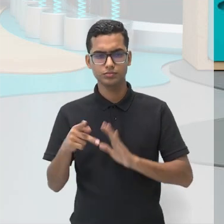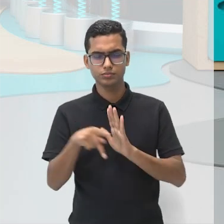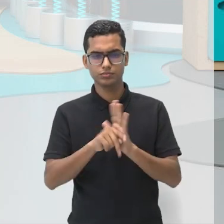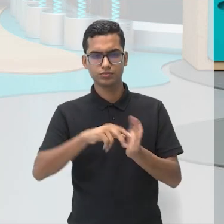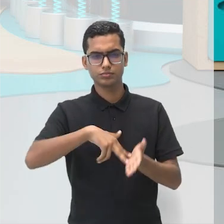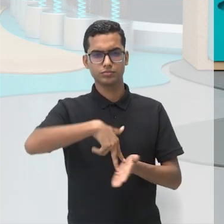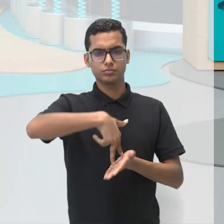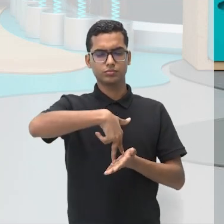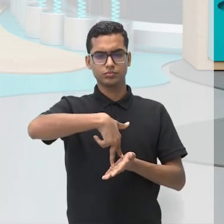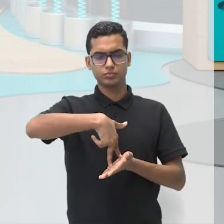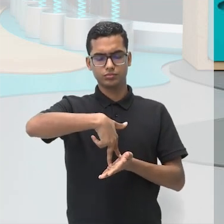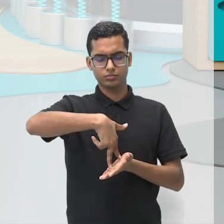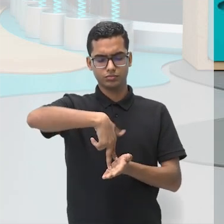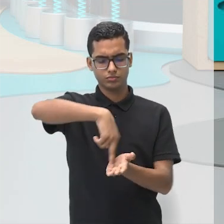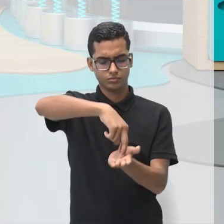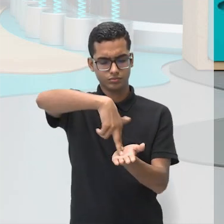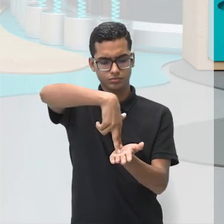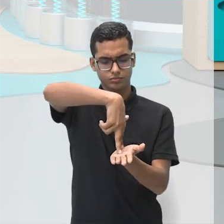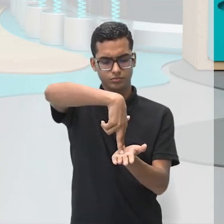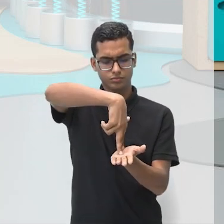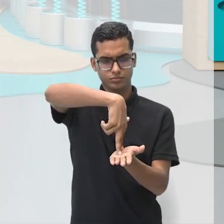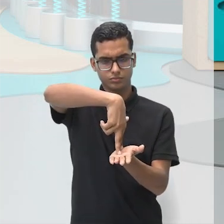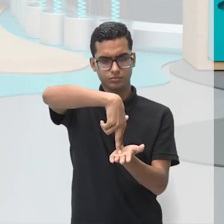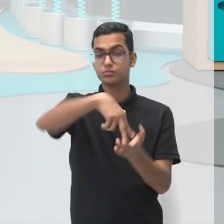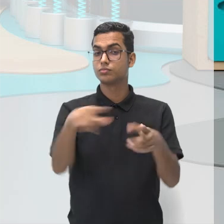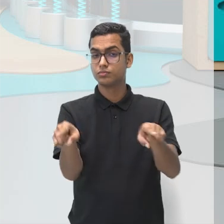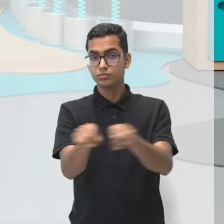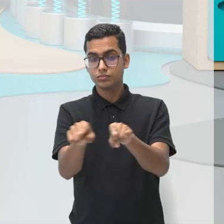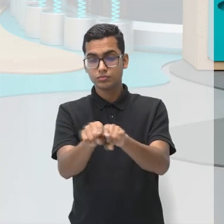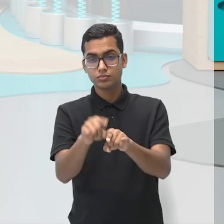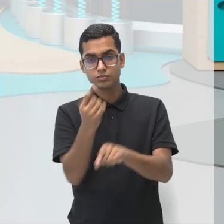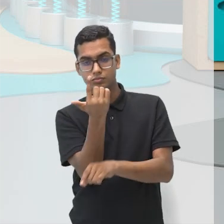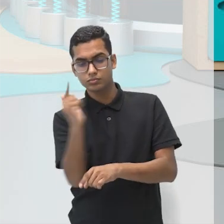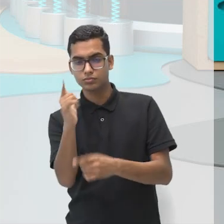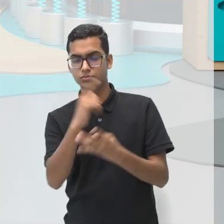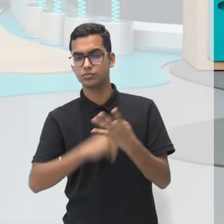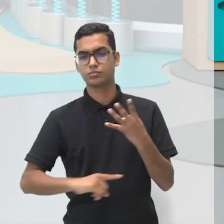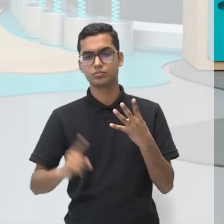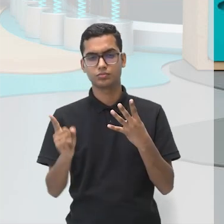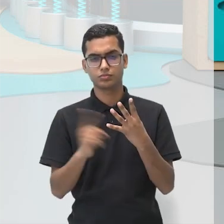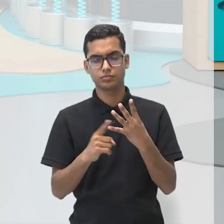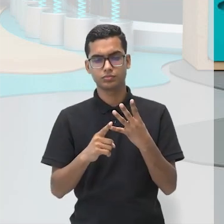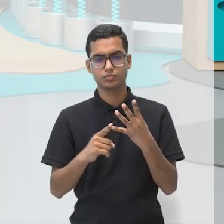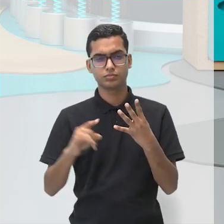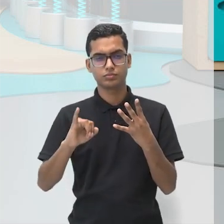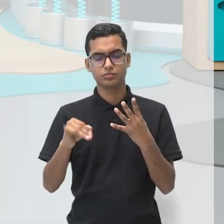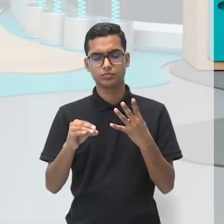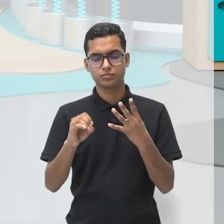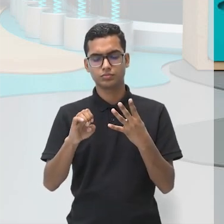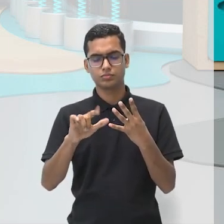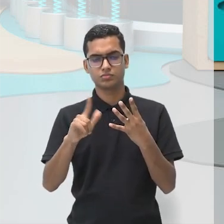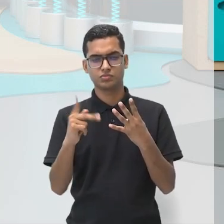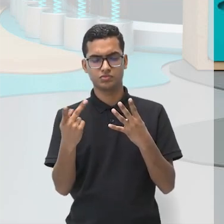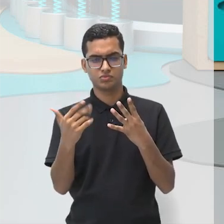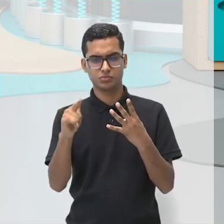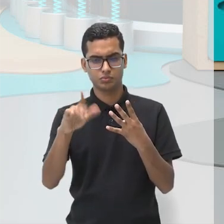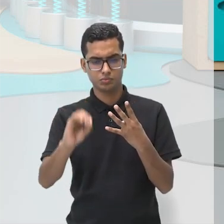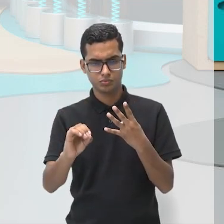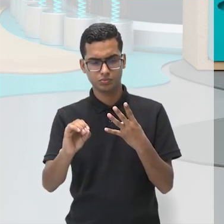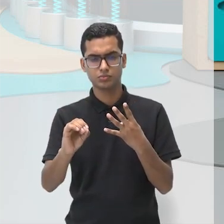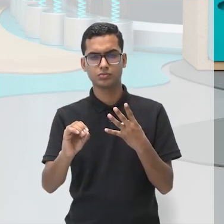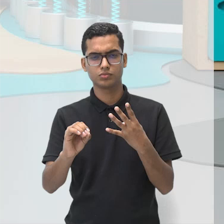ou menos bem lá para trás. Além disso, a gente vai ter o joelho flexo, que promove a projeção dos joelhos